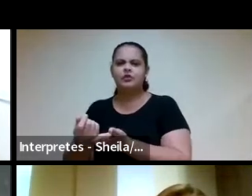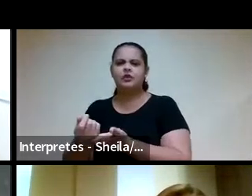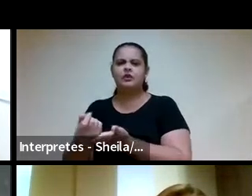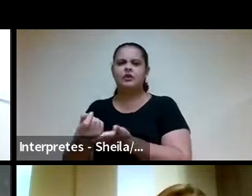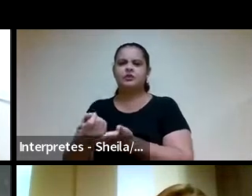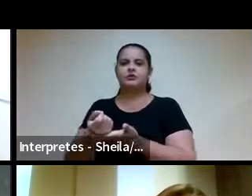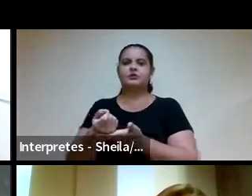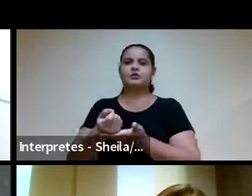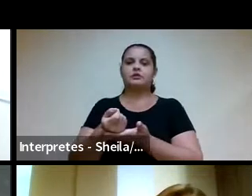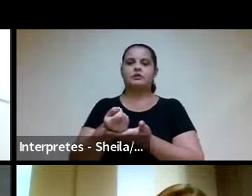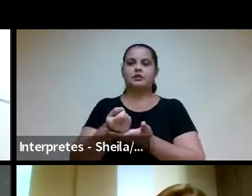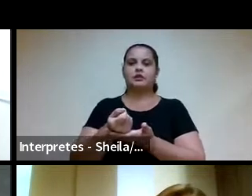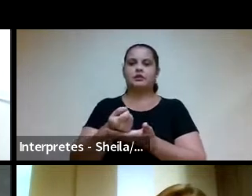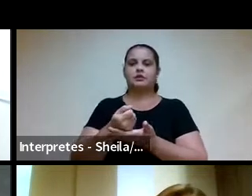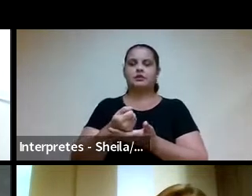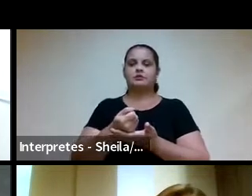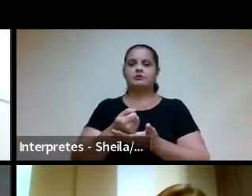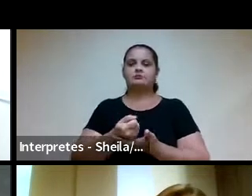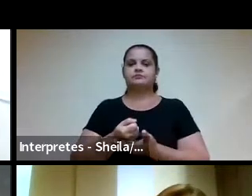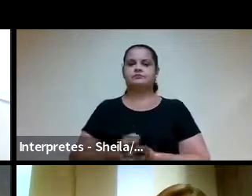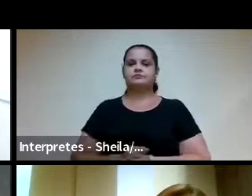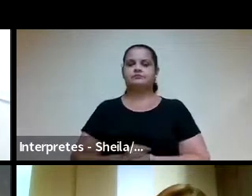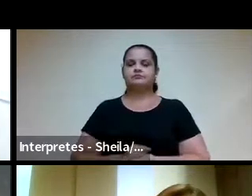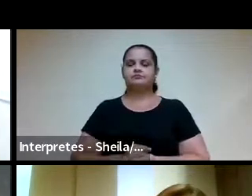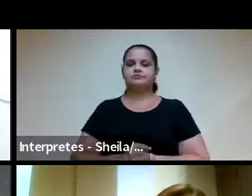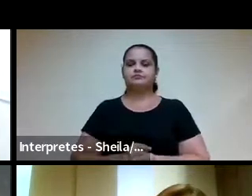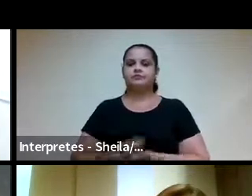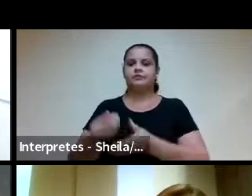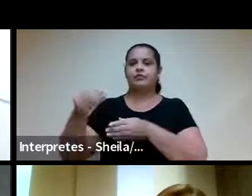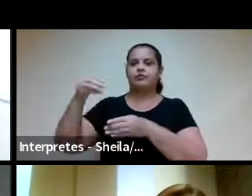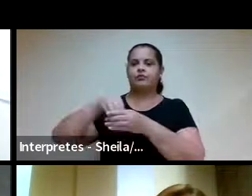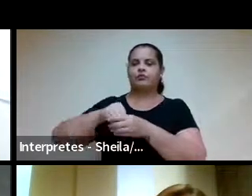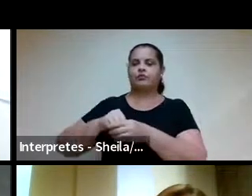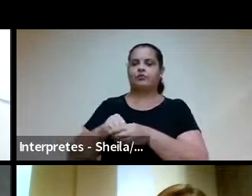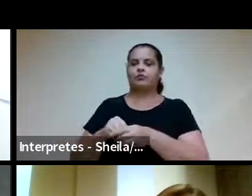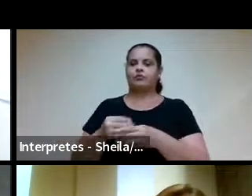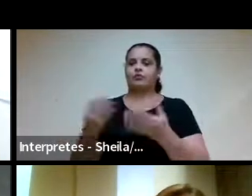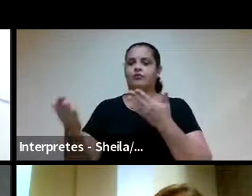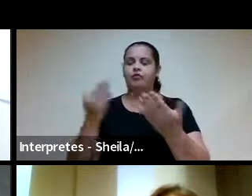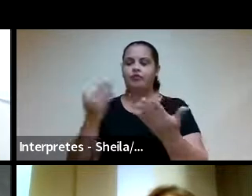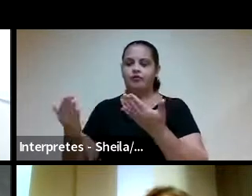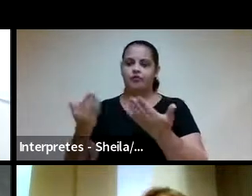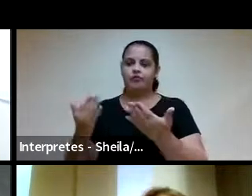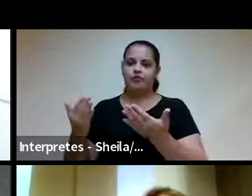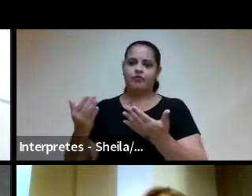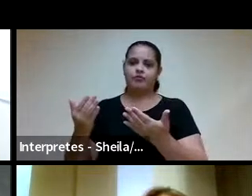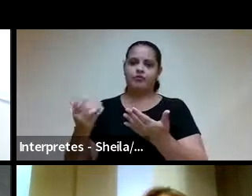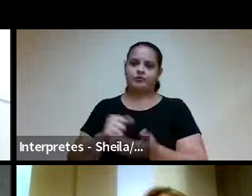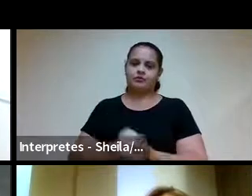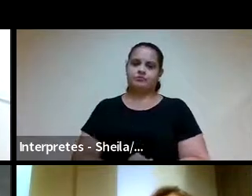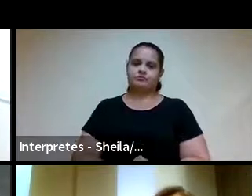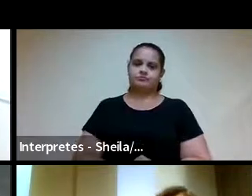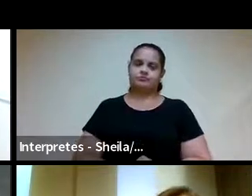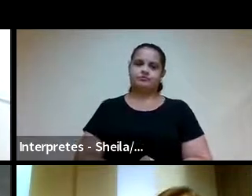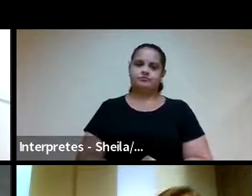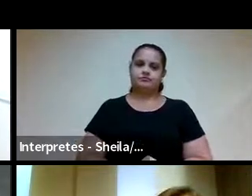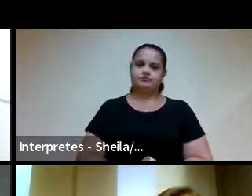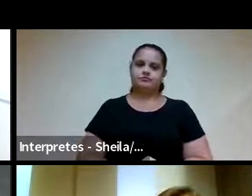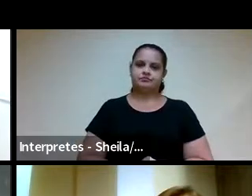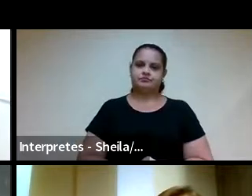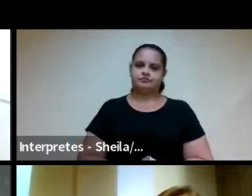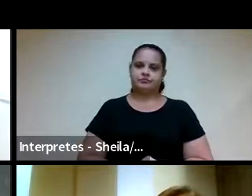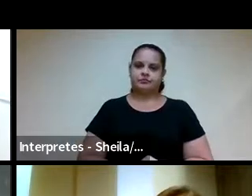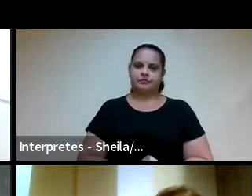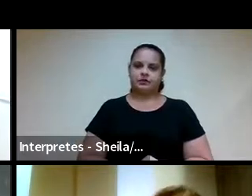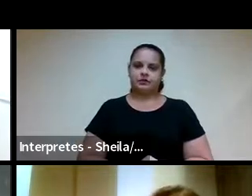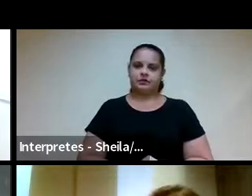ele soubesse, enfim. Na verdade, não é crível a história delineada na petição inicial. Há um outro